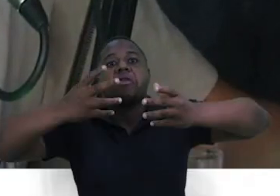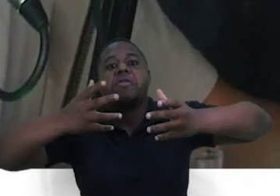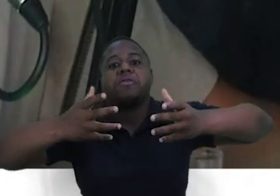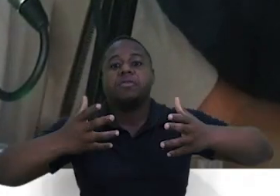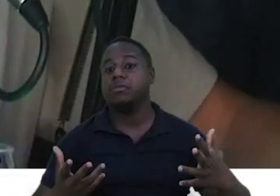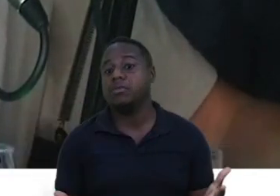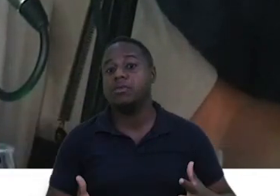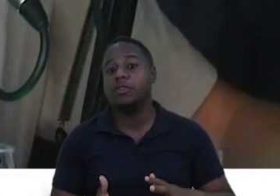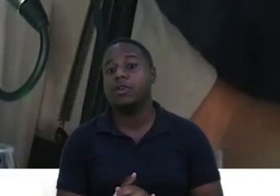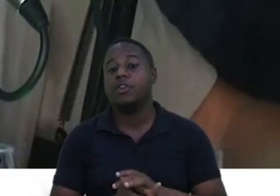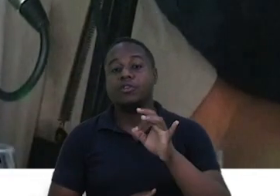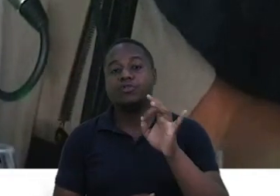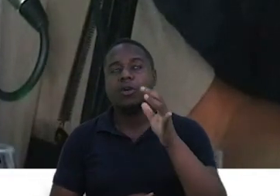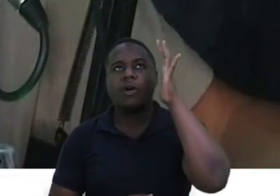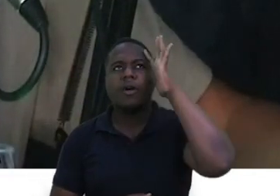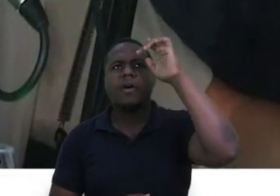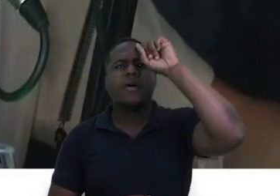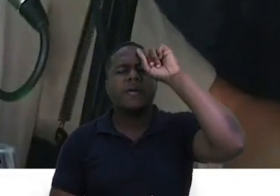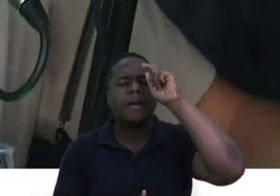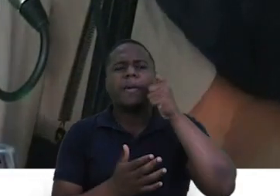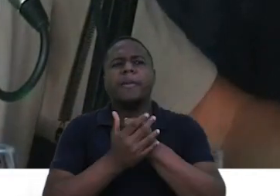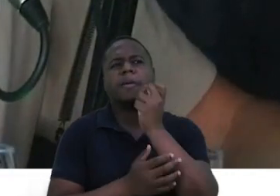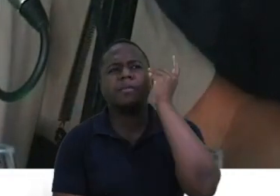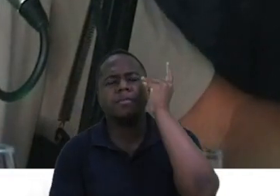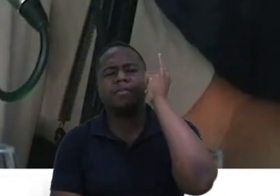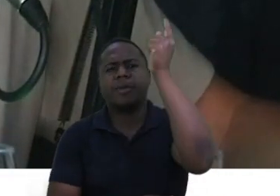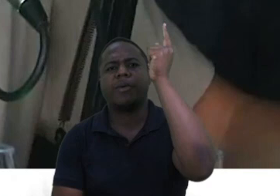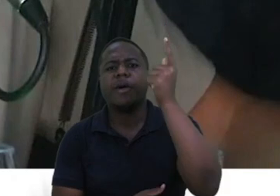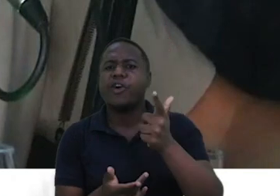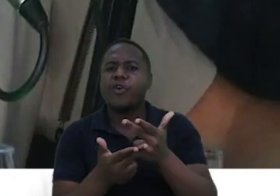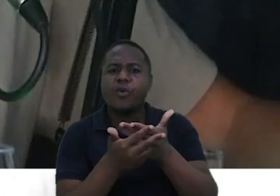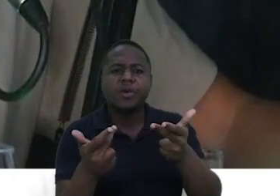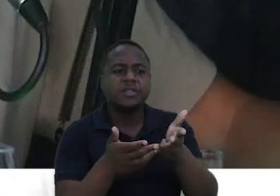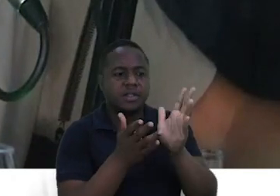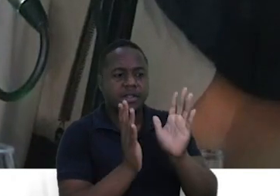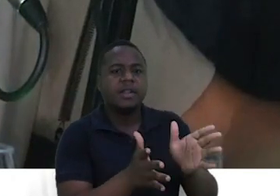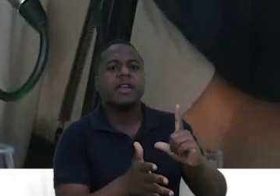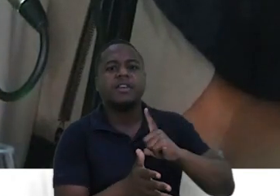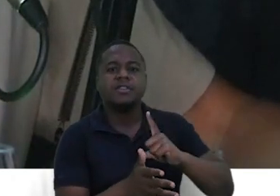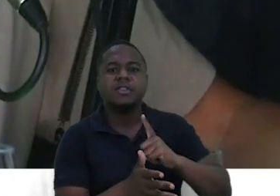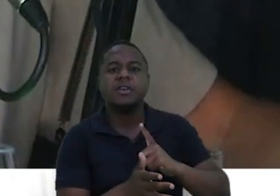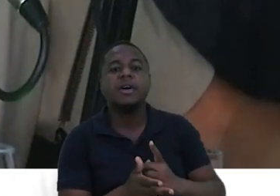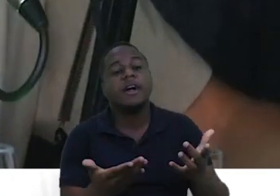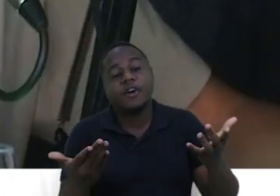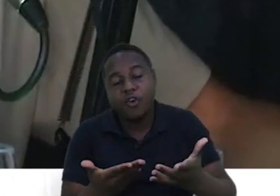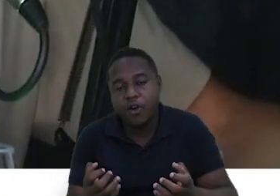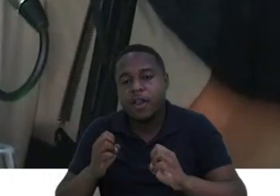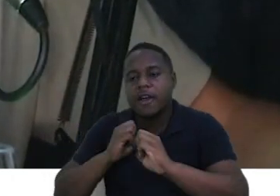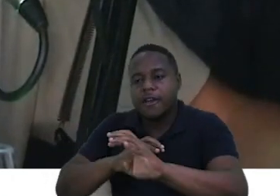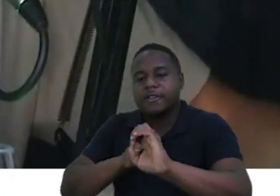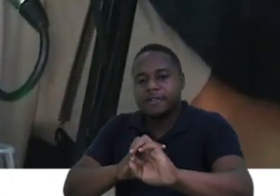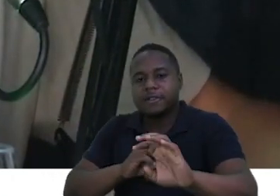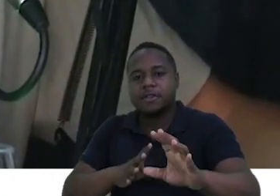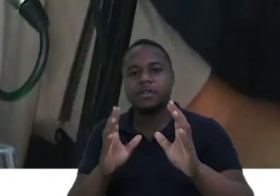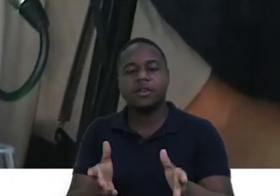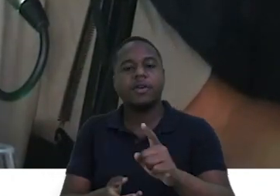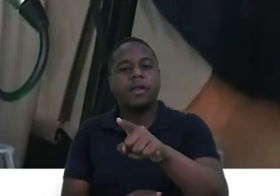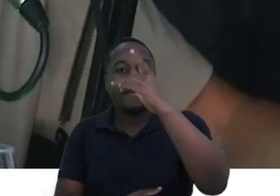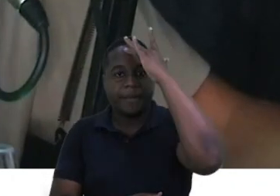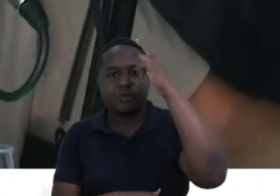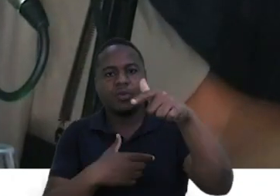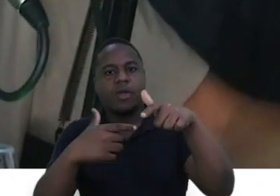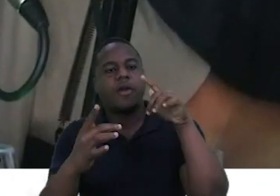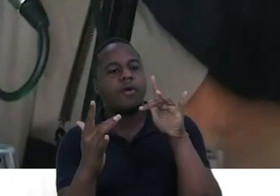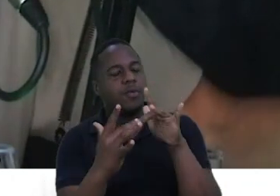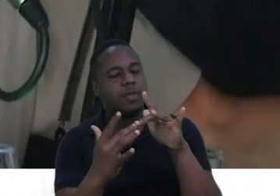só criou consciência para um tantão de coisa que já existia e estamos transmitindo isso pouco a pouco para as pessoas terem contato com